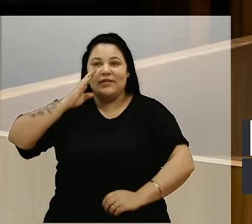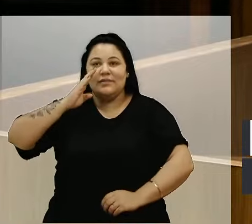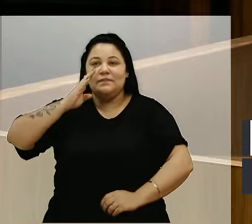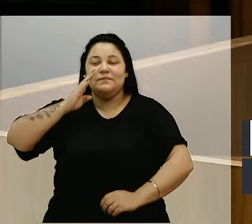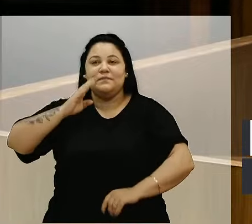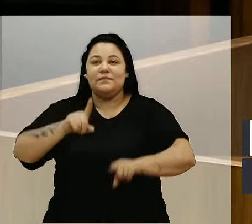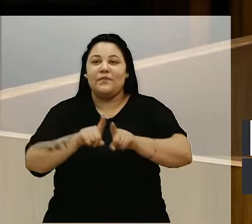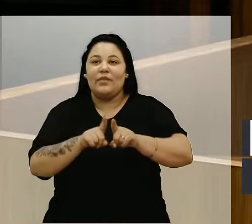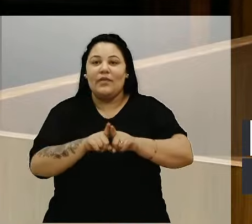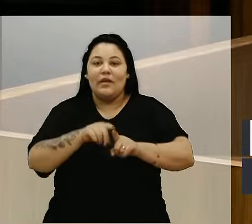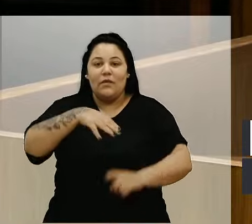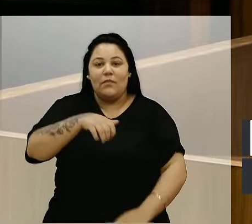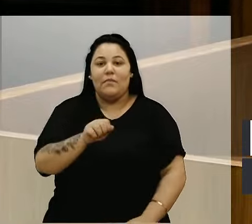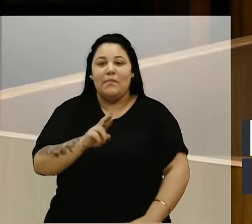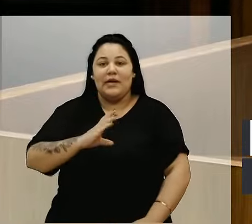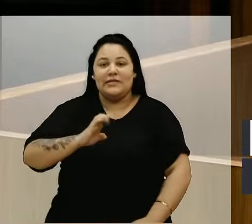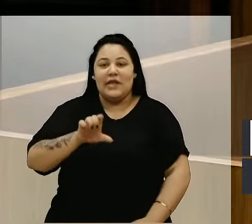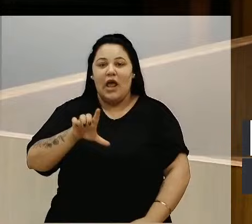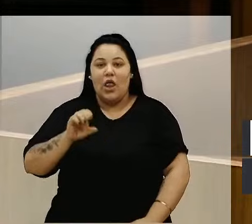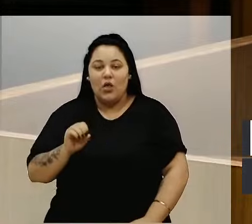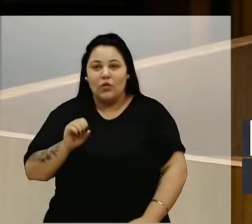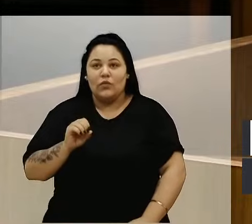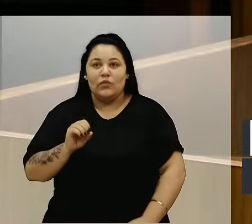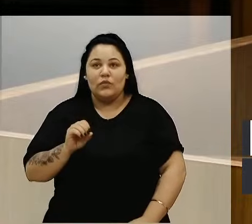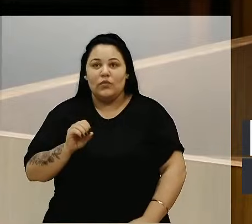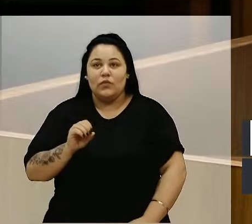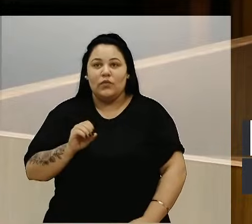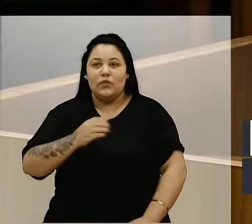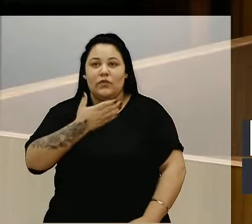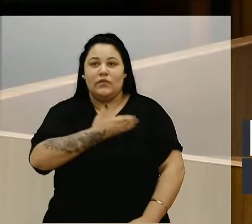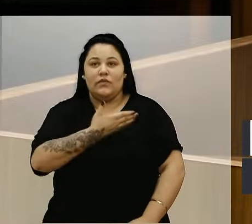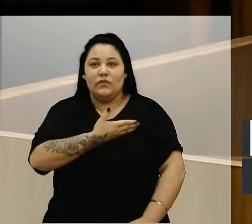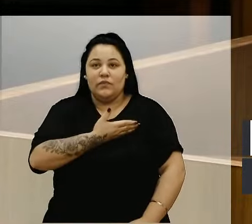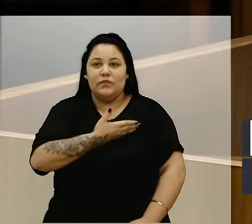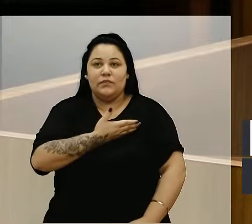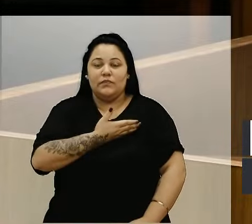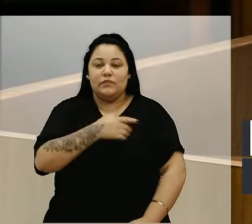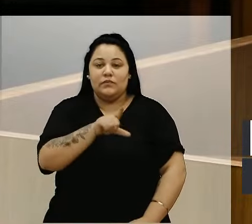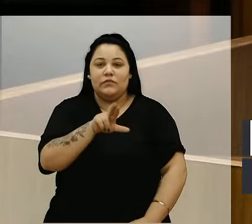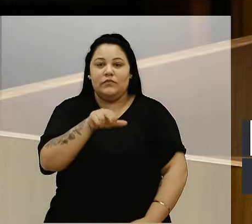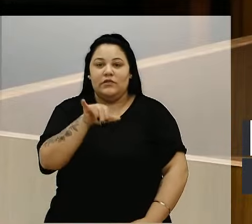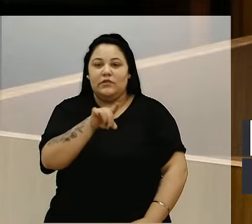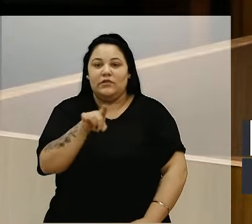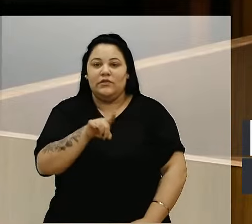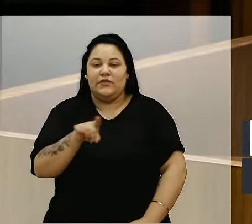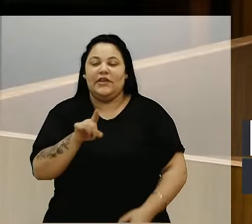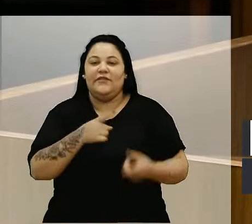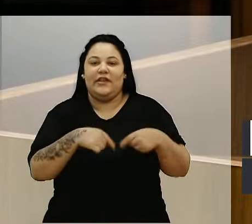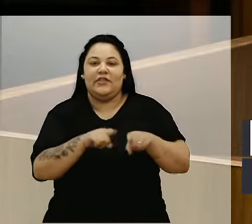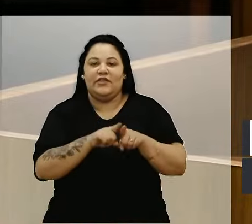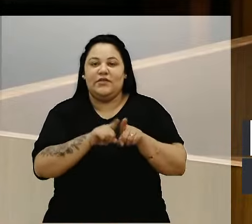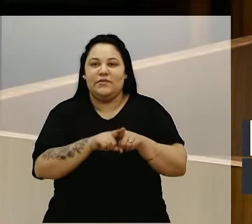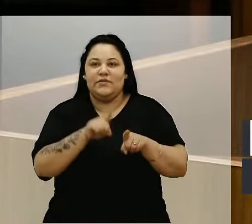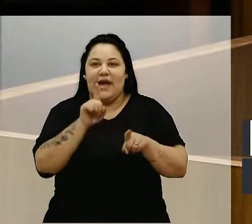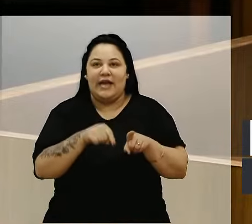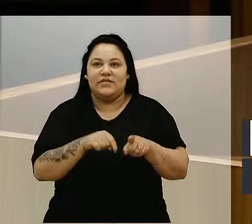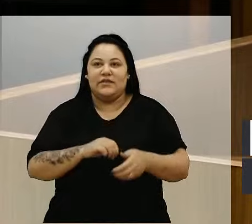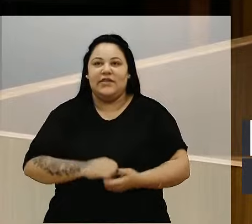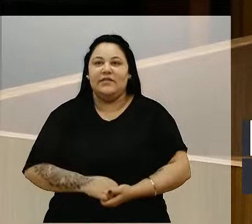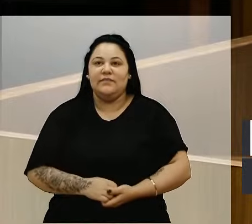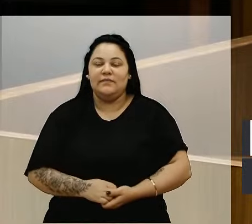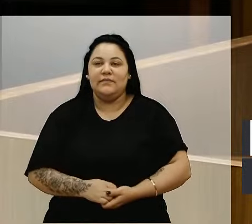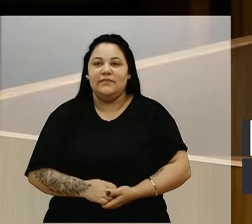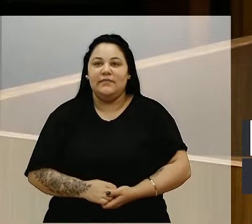da brigada. O Marcelo Mendes Campos, seu amigo, Luiz Marques, também amigo. A Leila Ribeiro, colega da